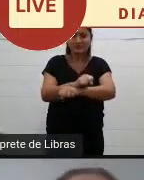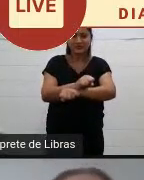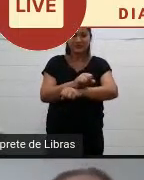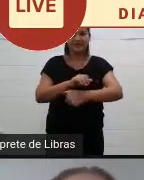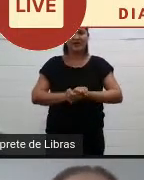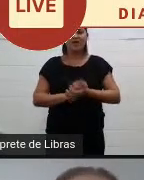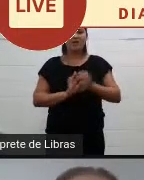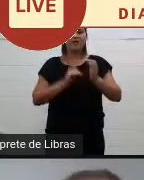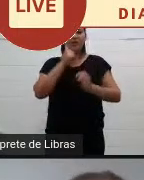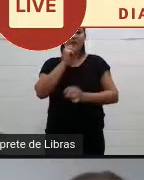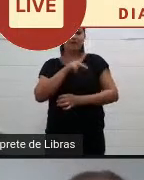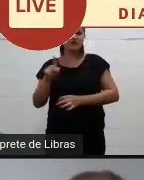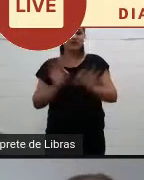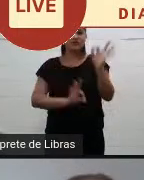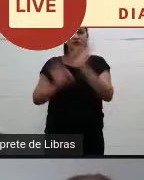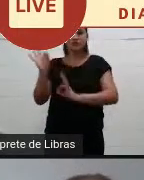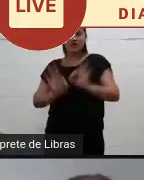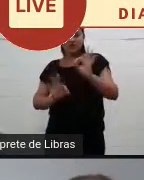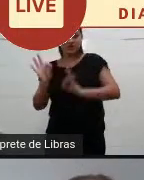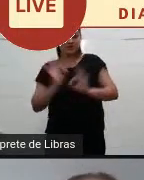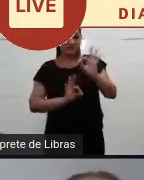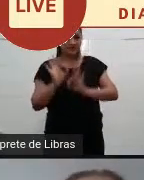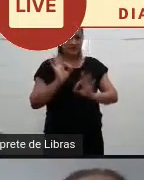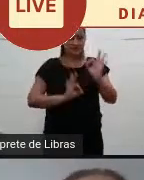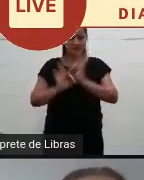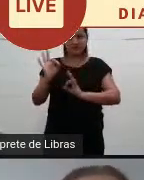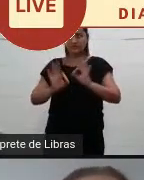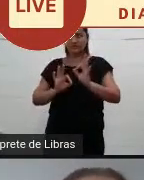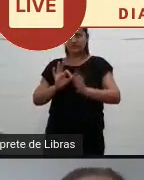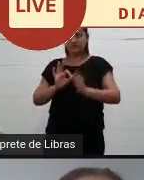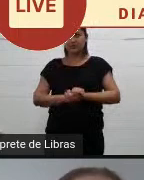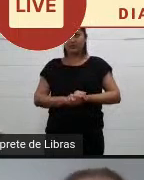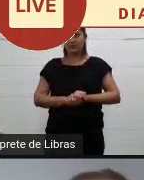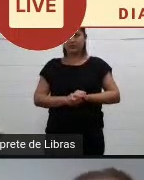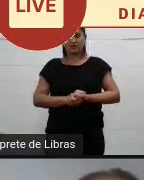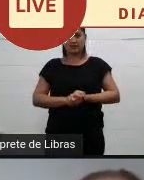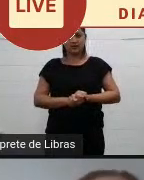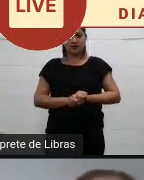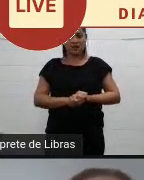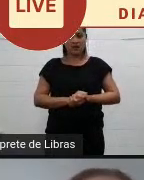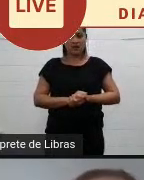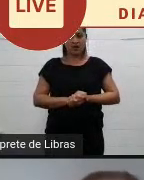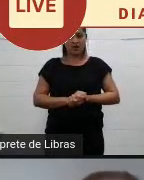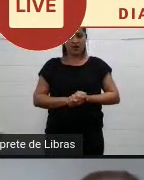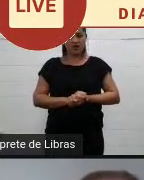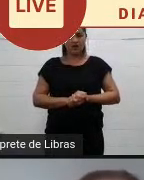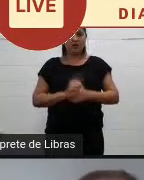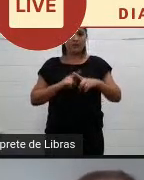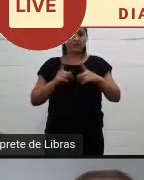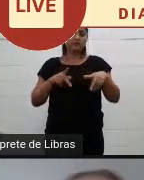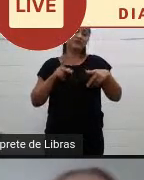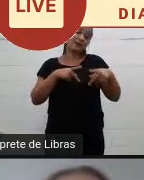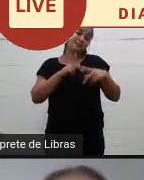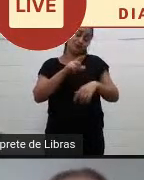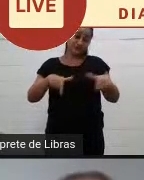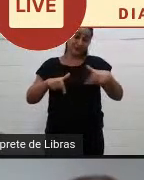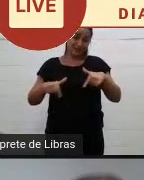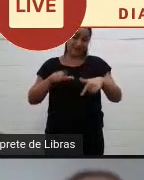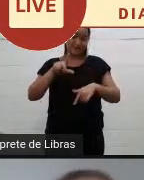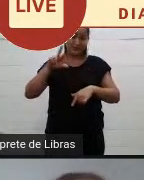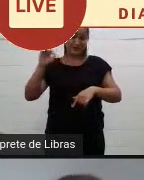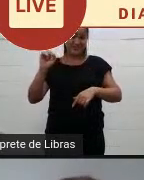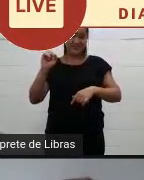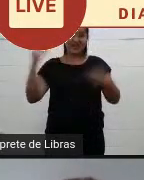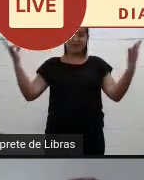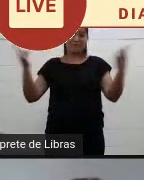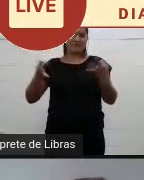gente se organizar, mas a gente preferiu seguir. E por isso que a gente está dando trabalho aí para o Luiz. Mas como ele é genial, pronto, olha